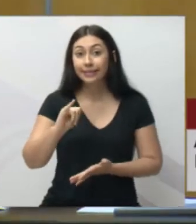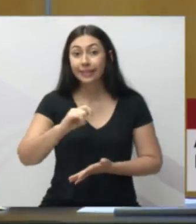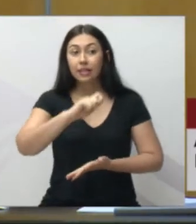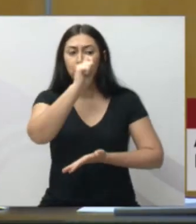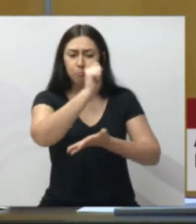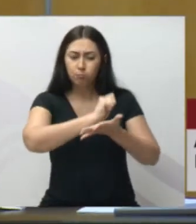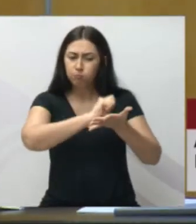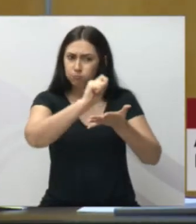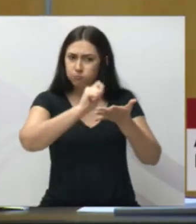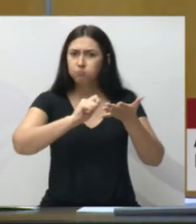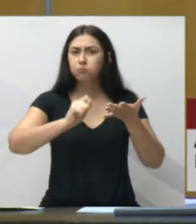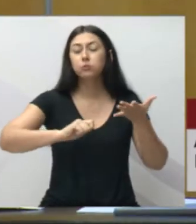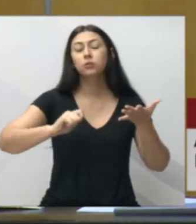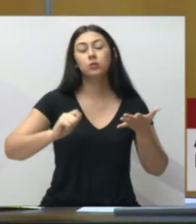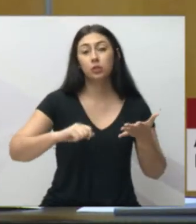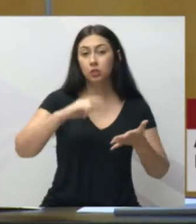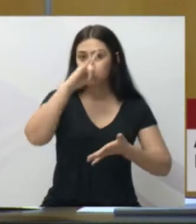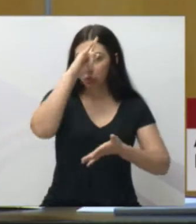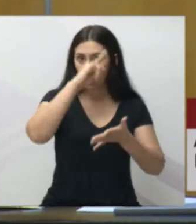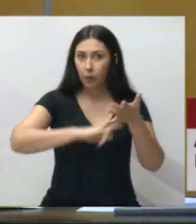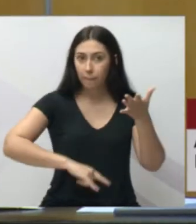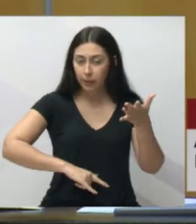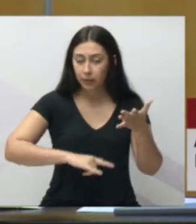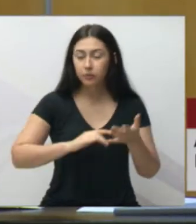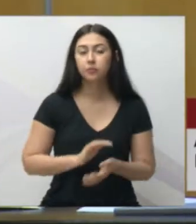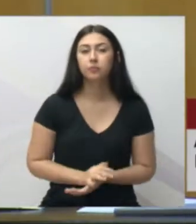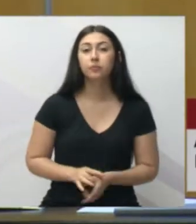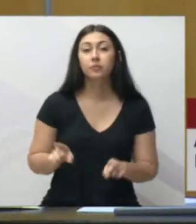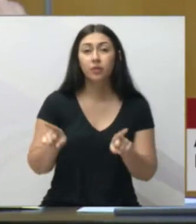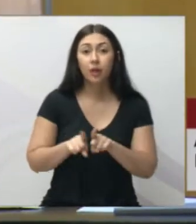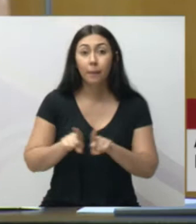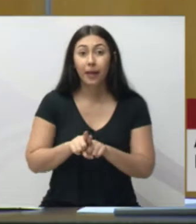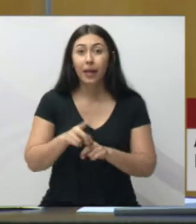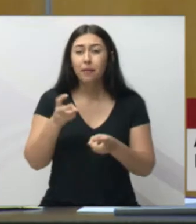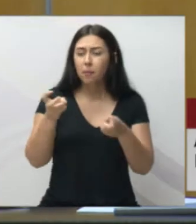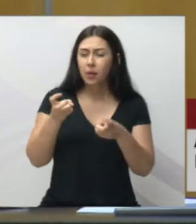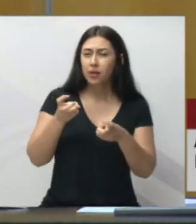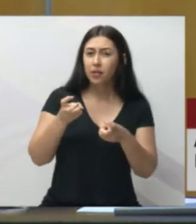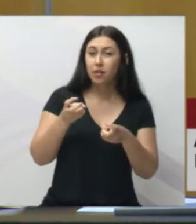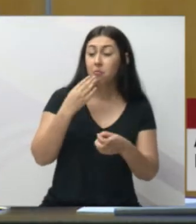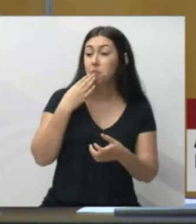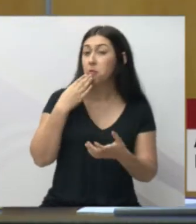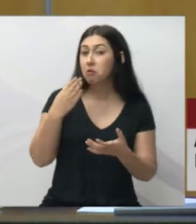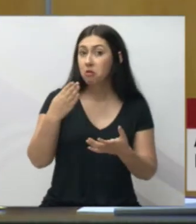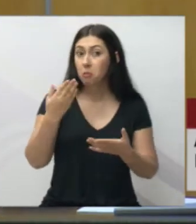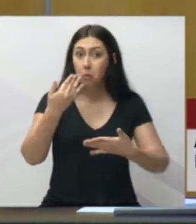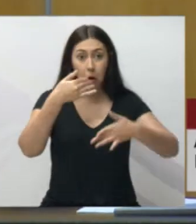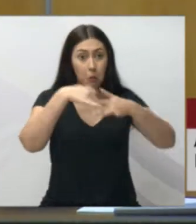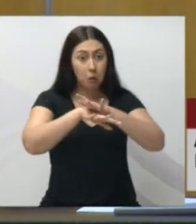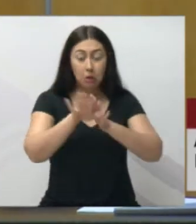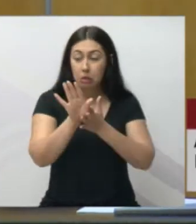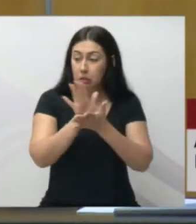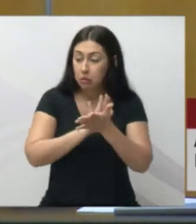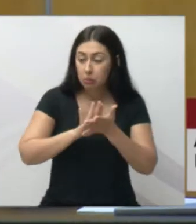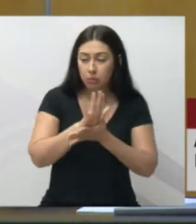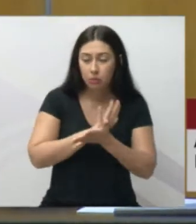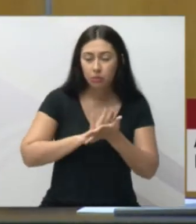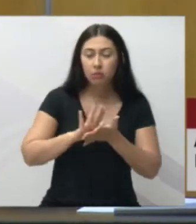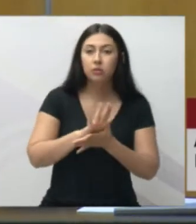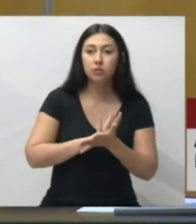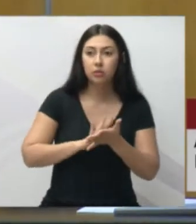seu autor ou autores, considerando que não houve pedido de arquivamento do projeto de lei número 61/2018 por seus